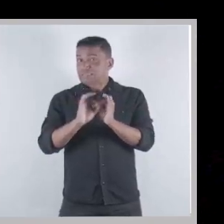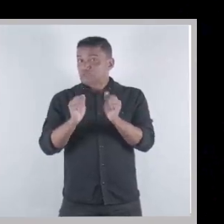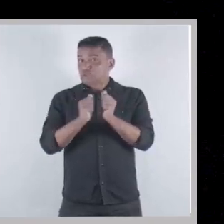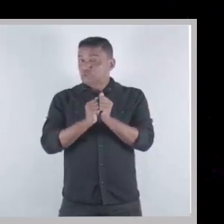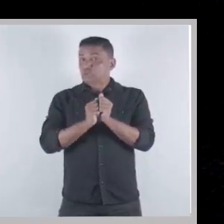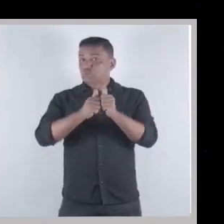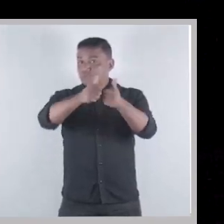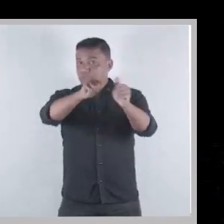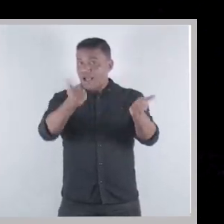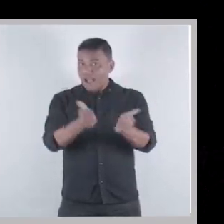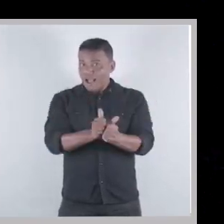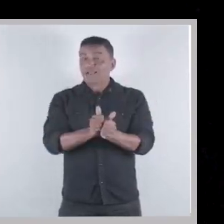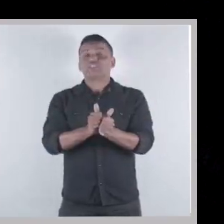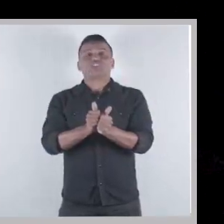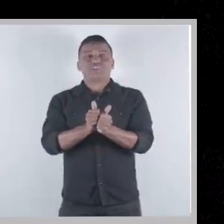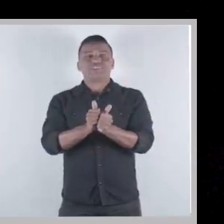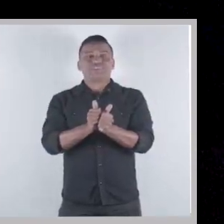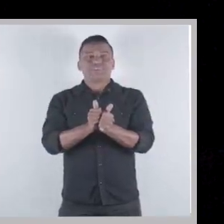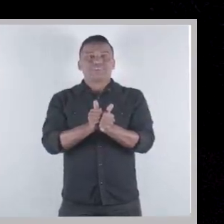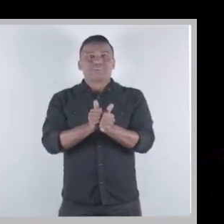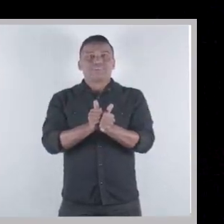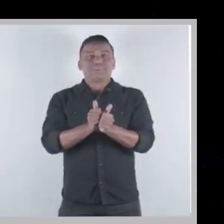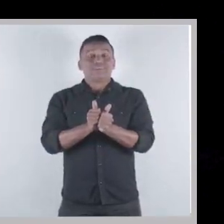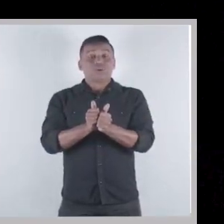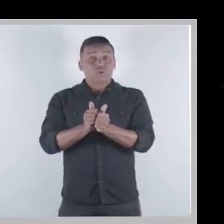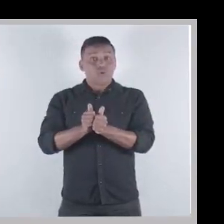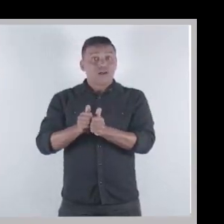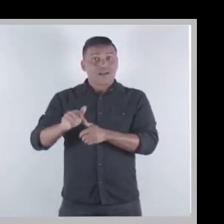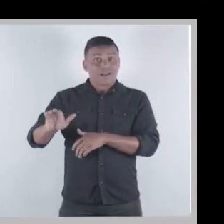casa, essa criança nua,